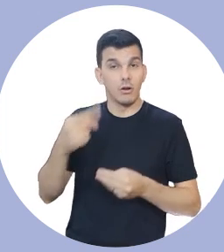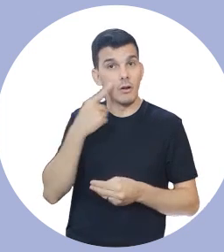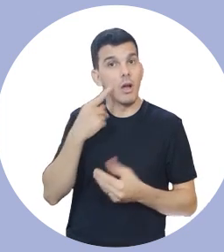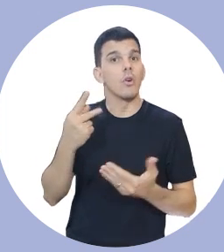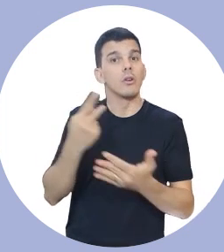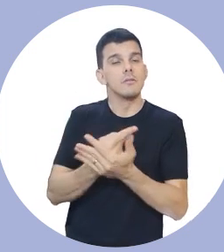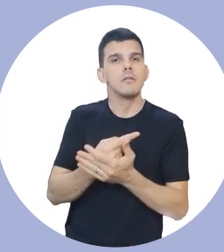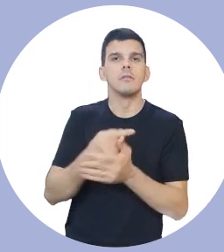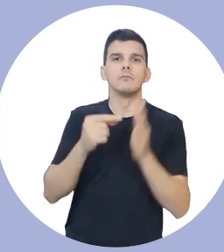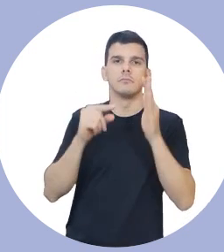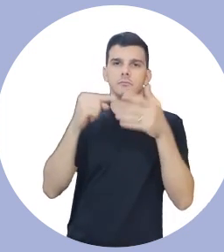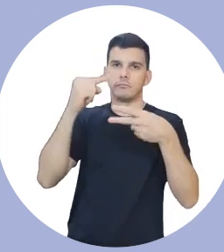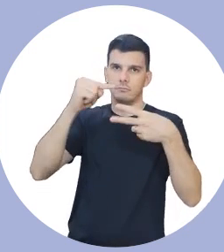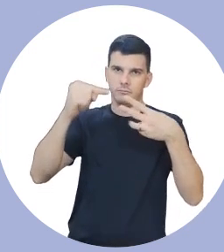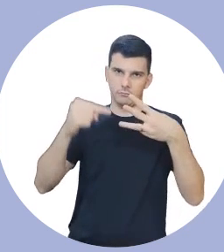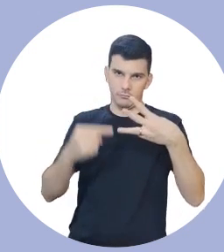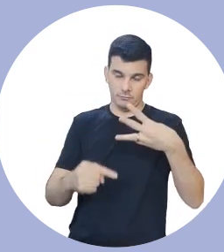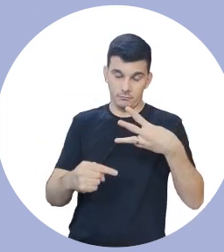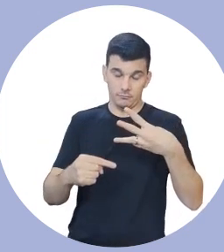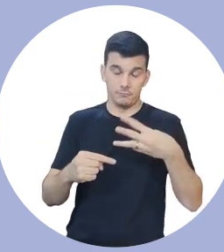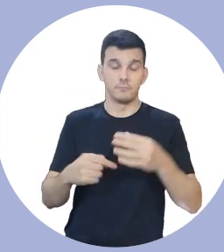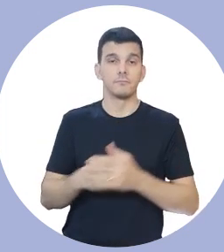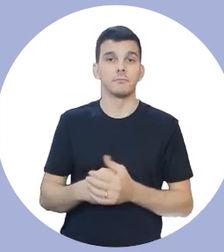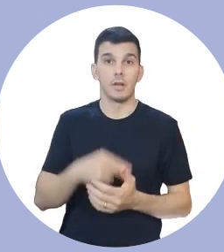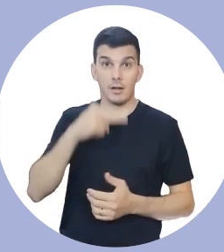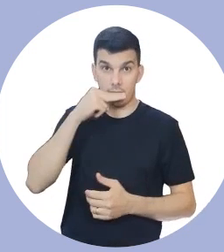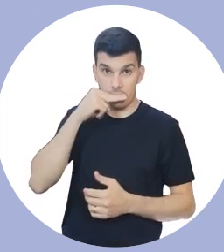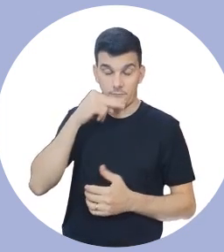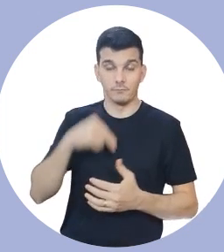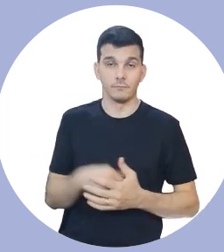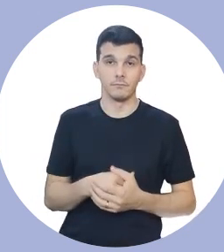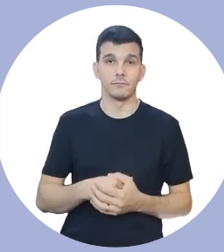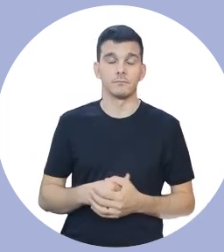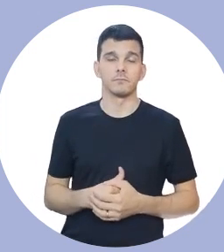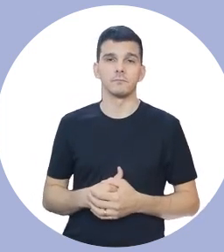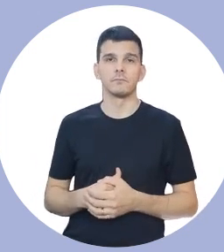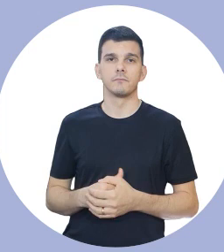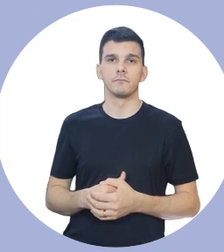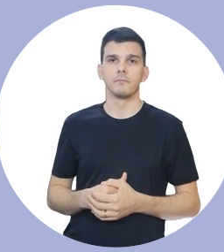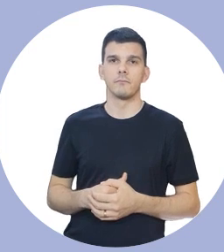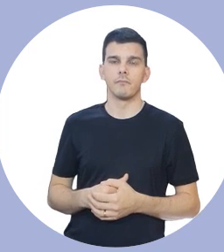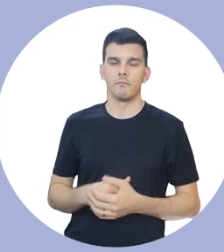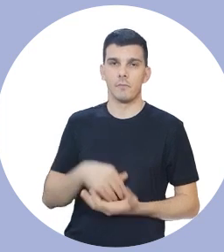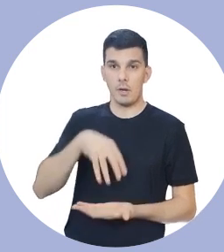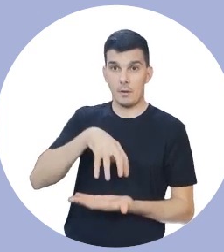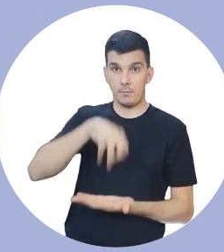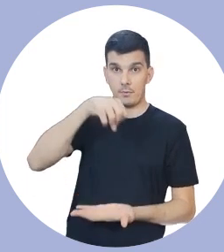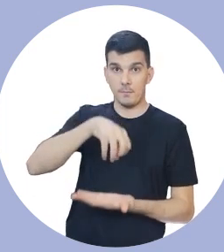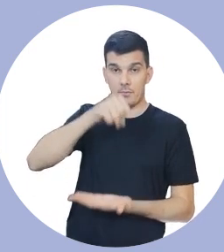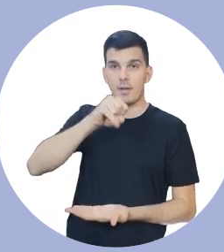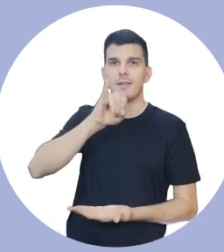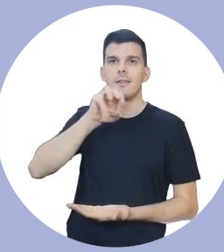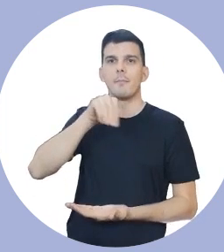de materiais foram realizadas nas etapas de beneficiamento da cana-de-açúcar?